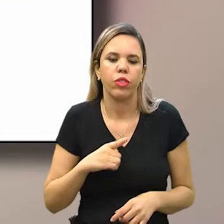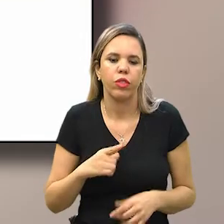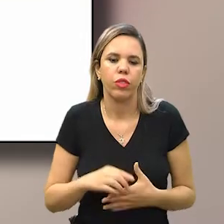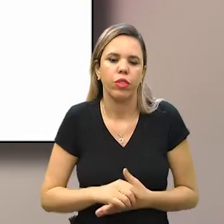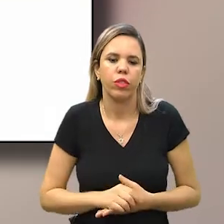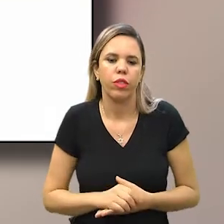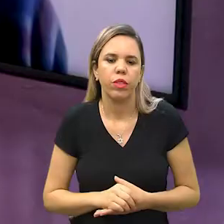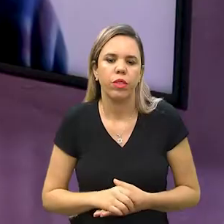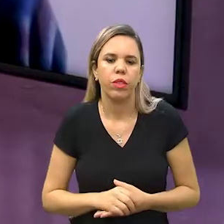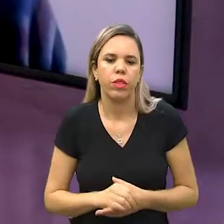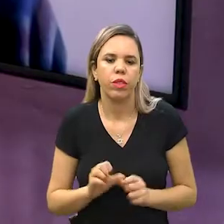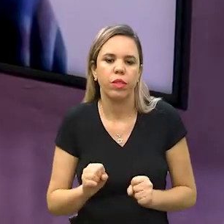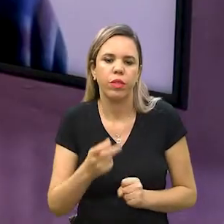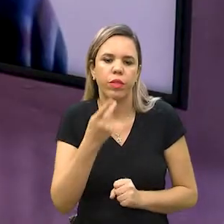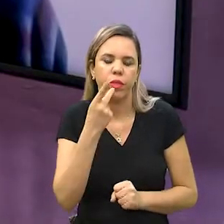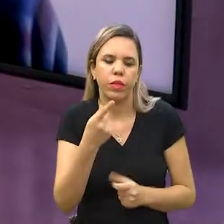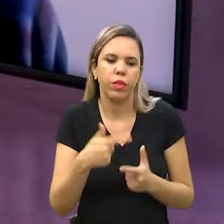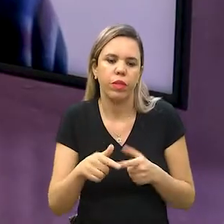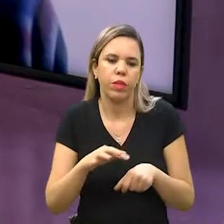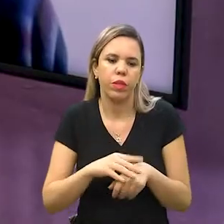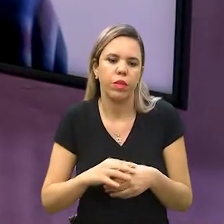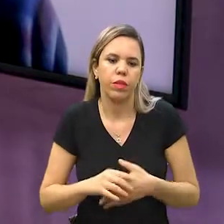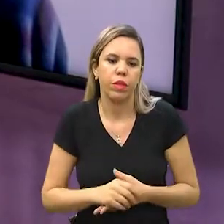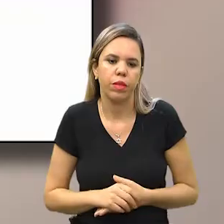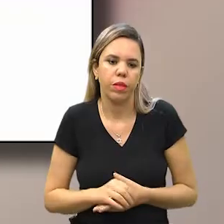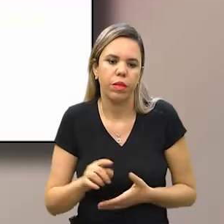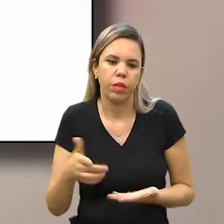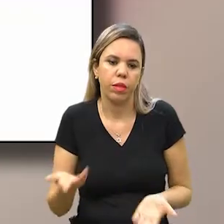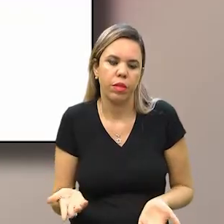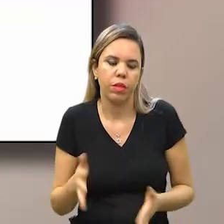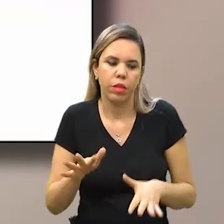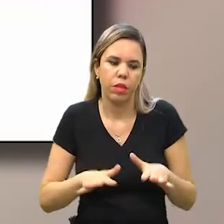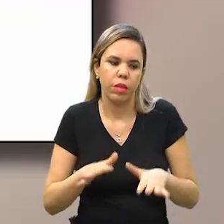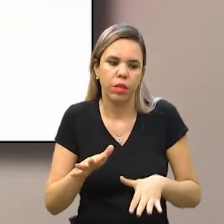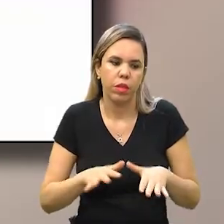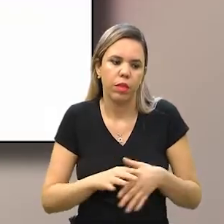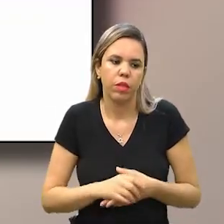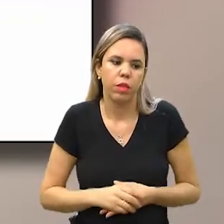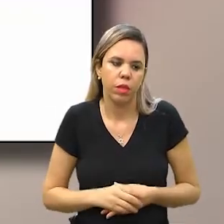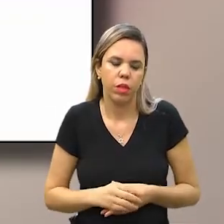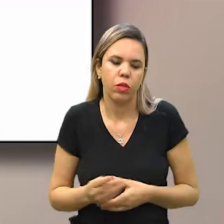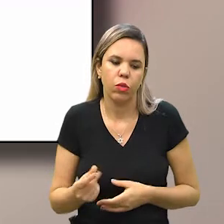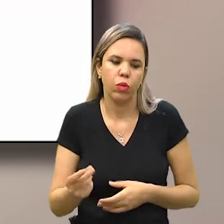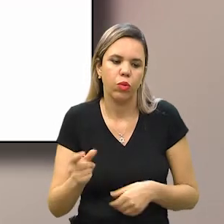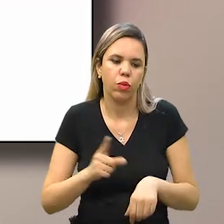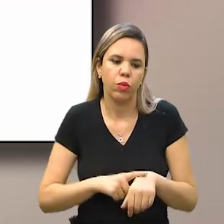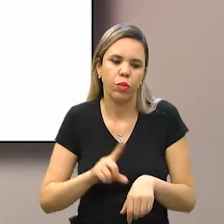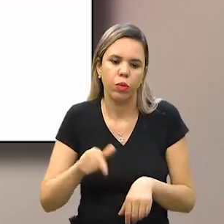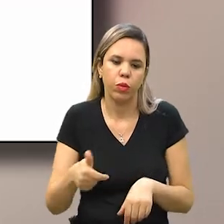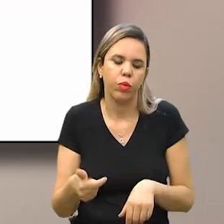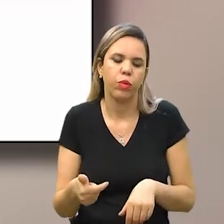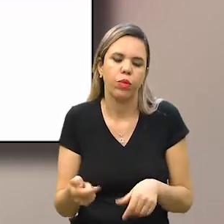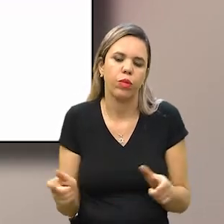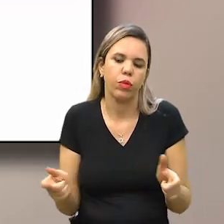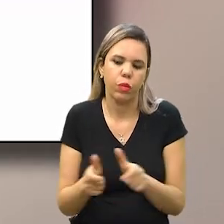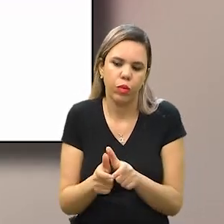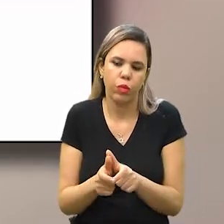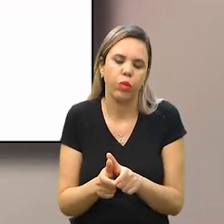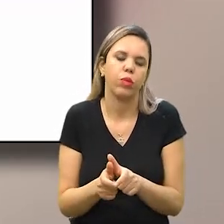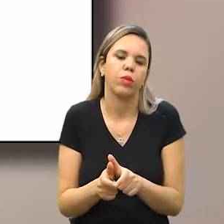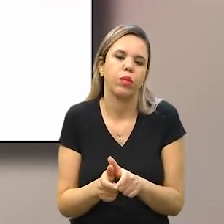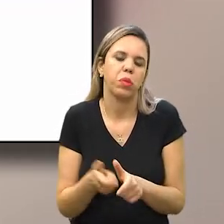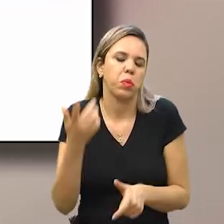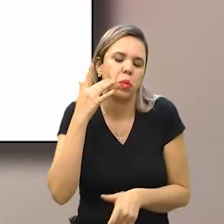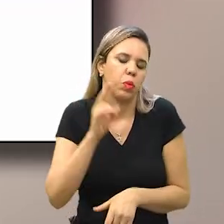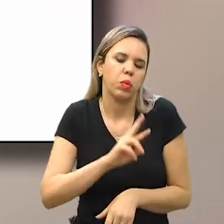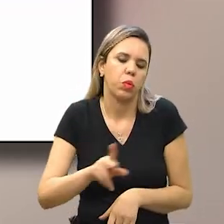ele teve o zoster. Pode-se dizer que isso é uma sequela? Muitas vezes ela dura um tempo e depois ela regride.